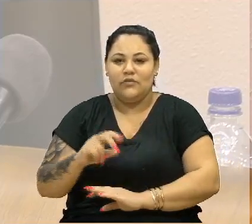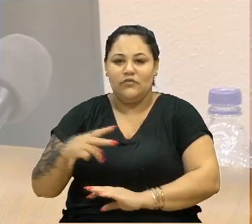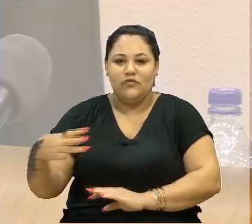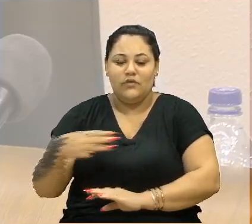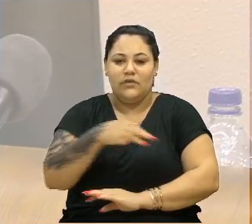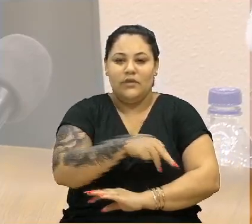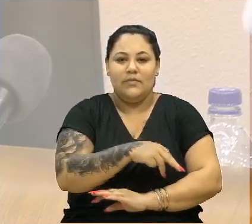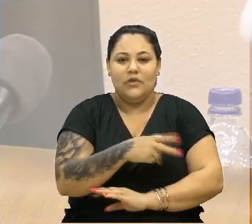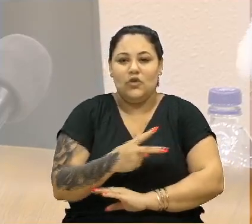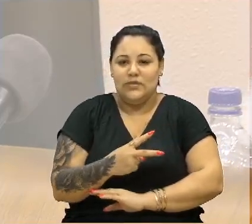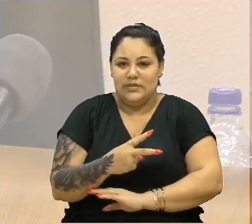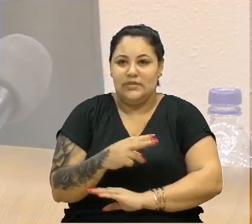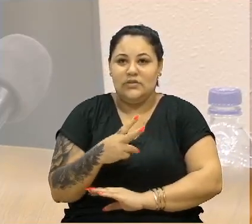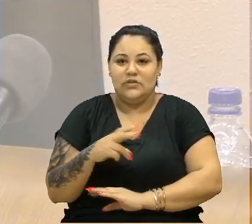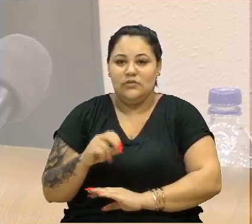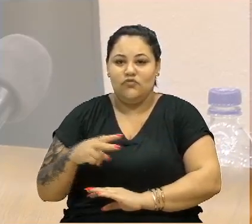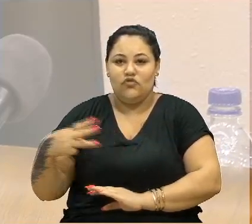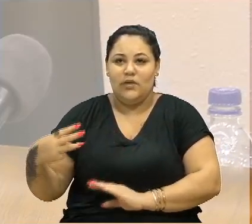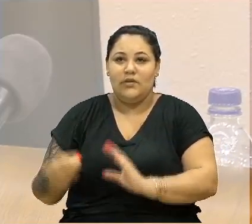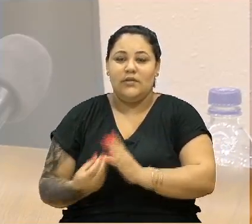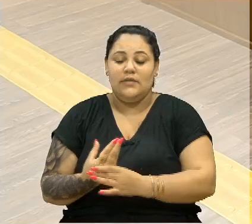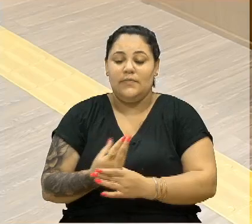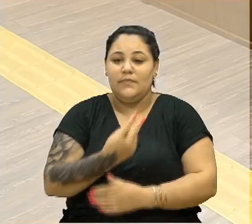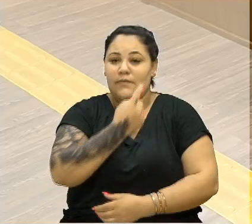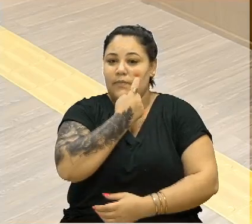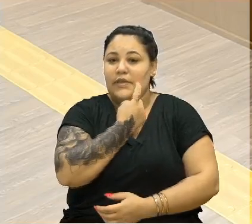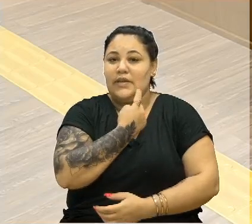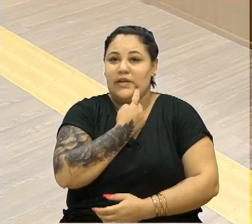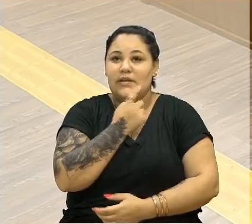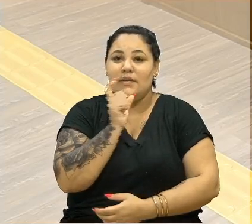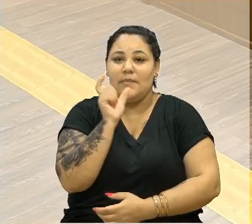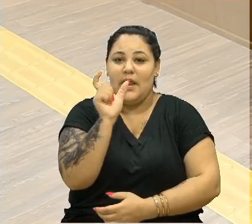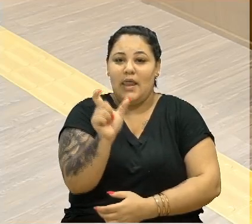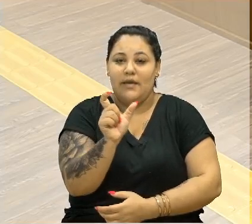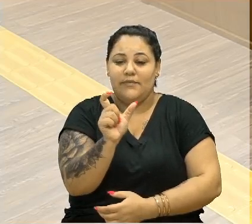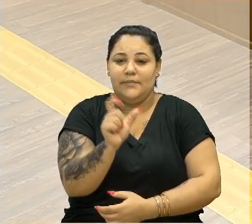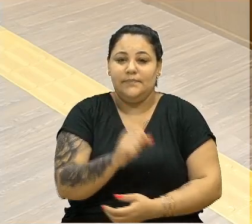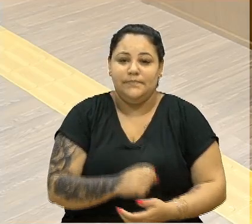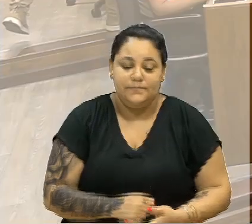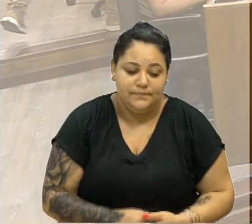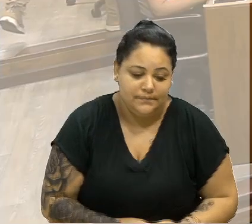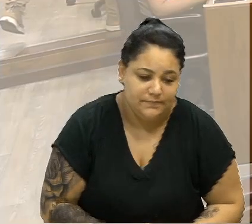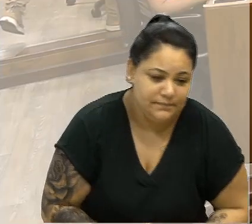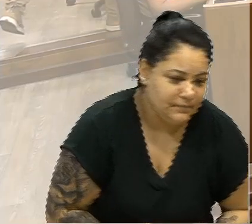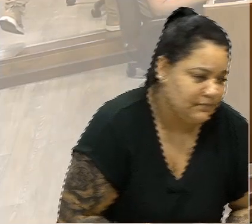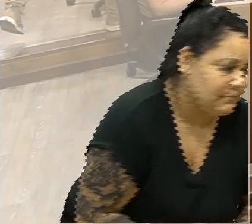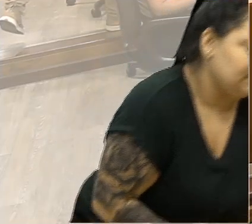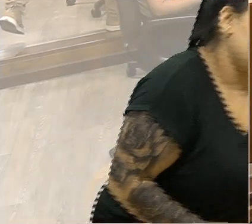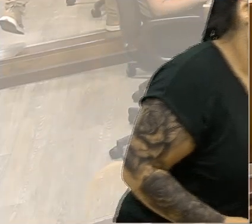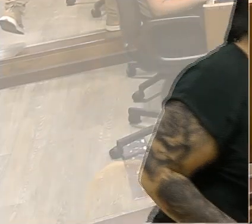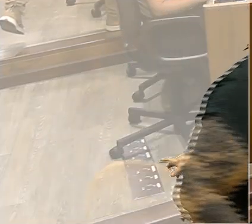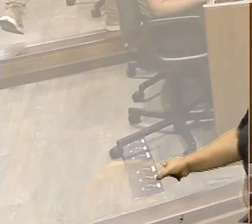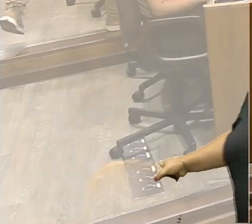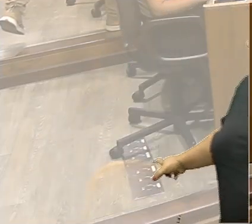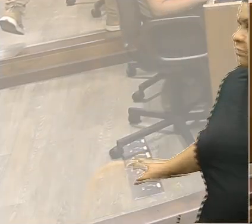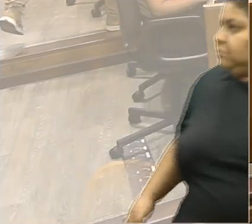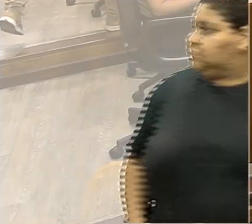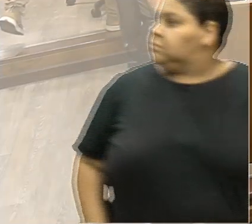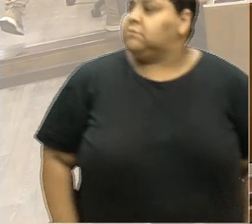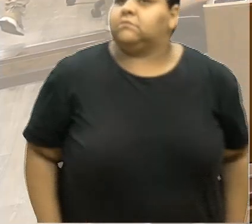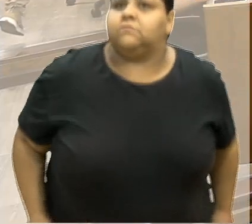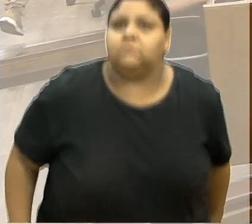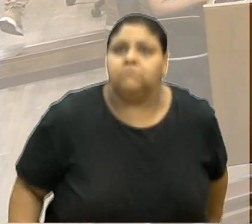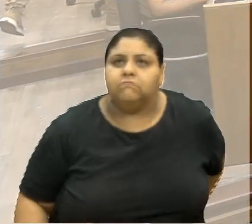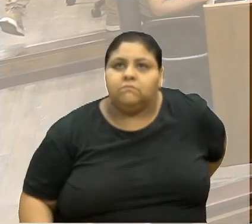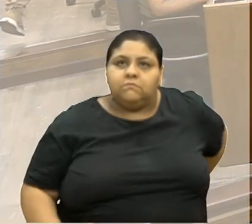MR-2/2024. O relator é o vereador Wagner Petrini. Com a palavra, o relator. Senhora presidente, peço a dispensa por ter feito a